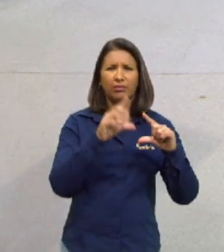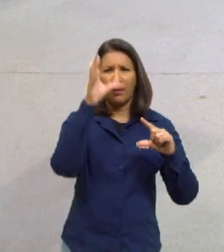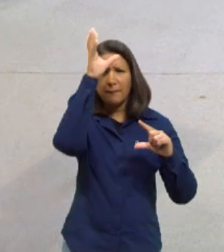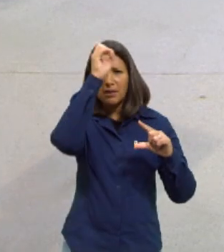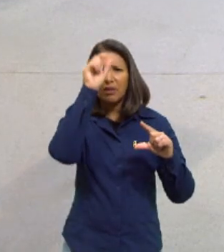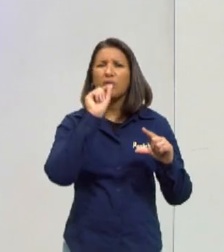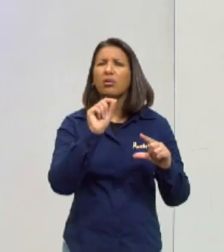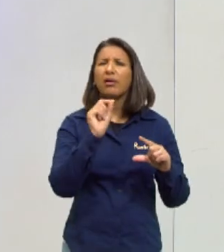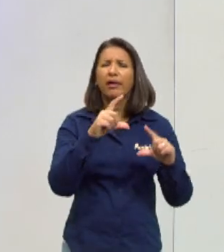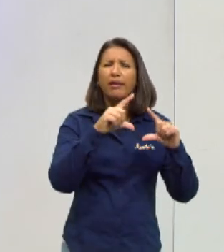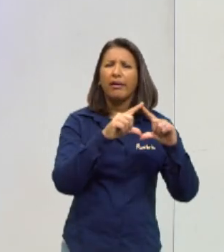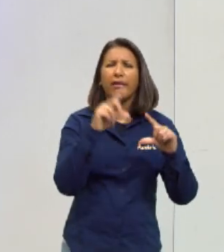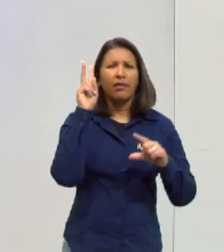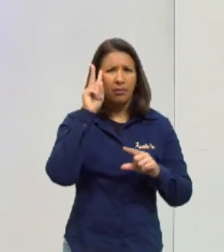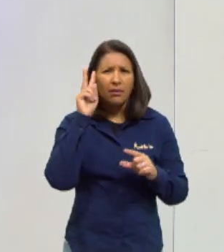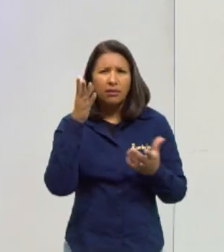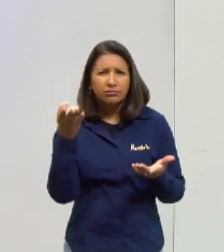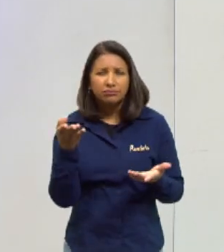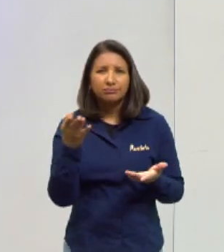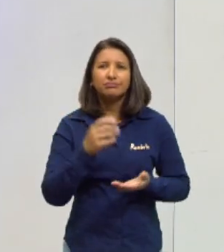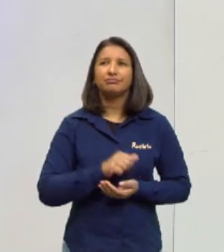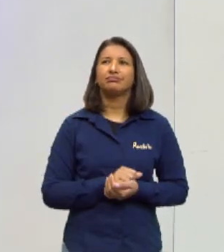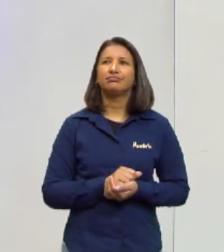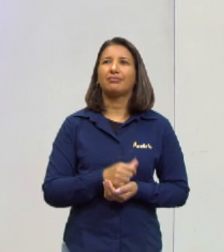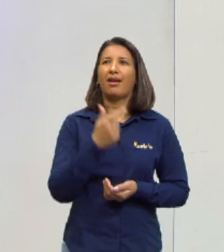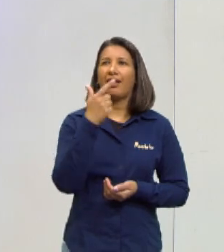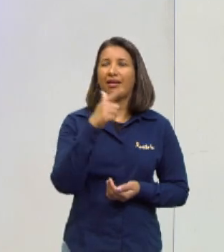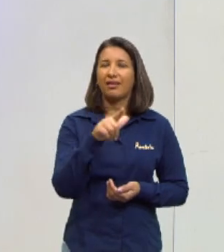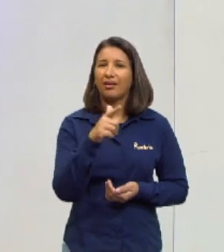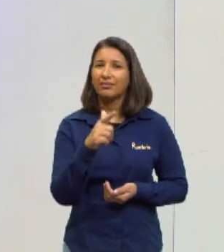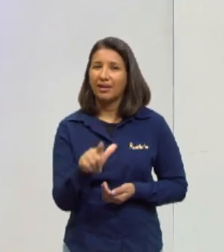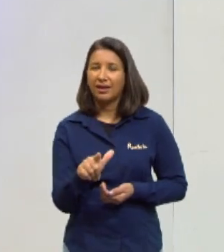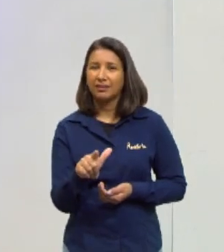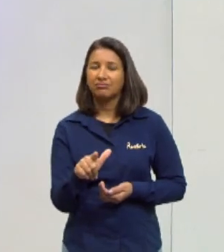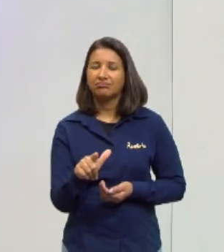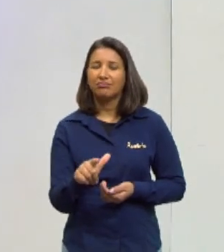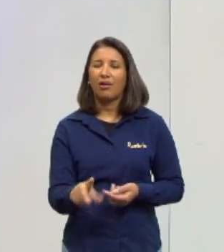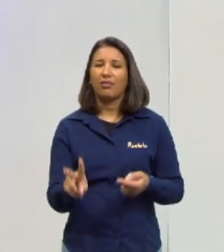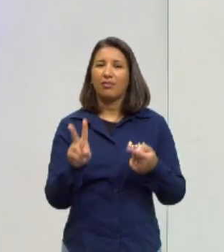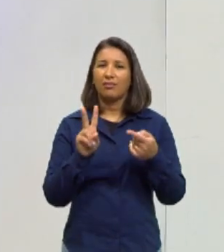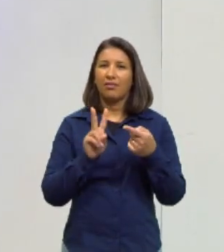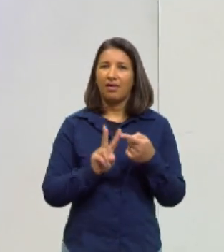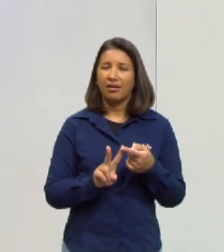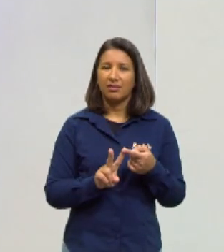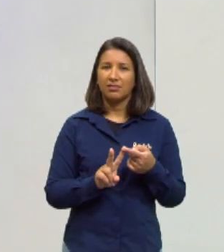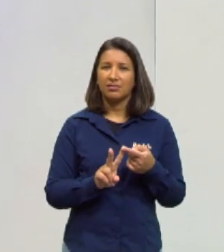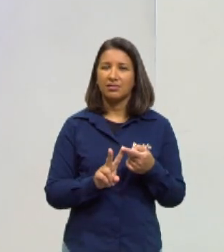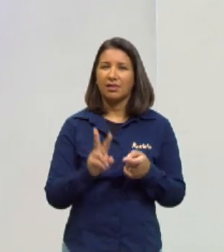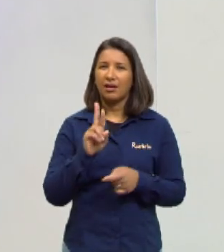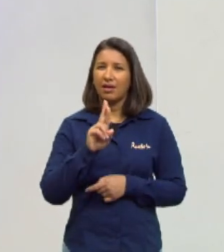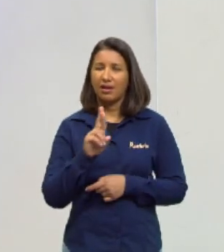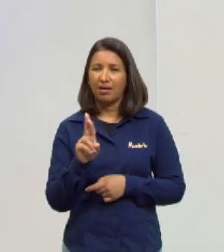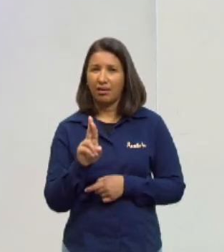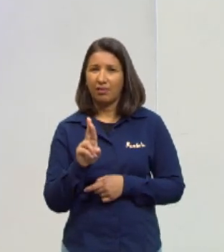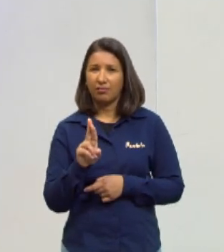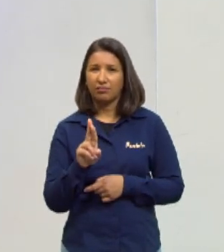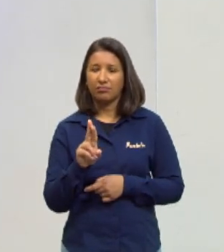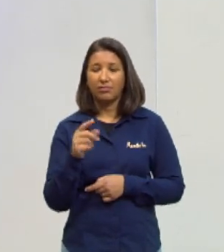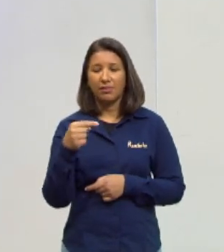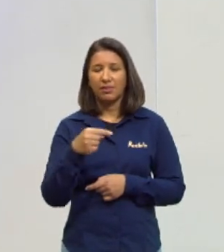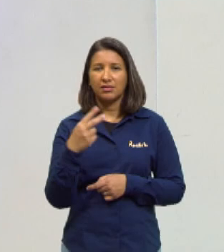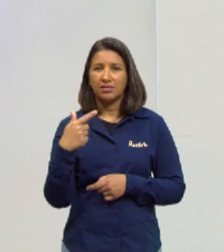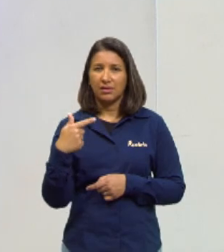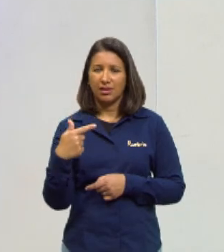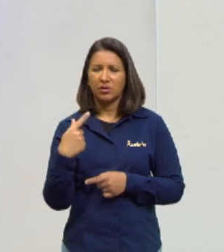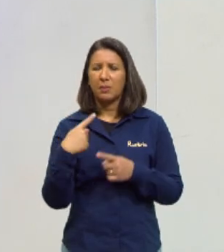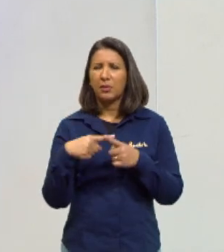Lembram? Não existe uma raiz real com delta menos 7.